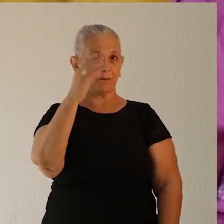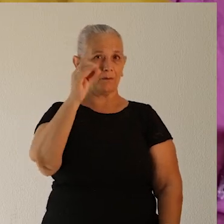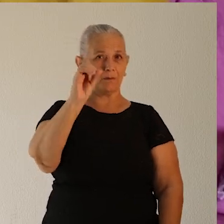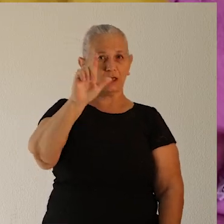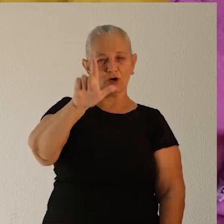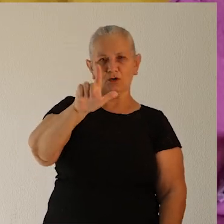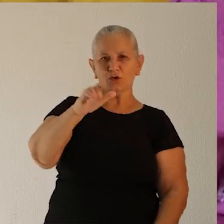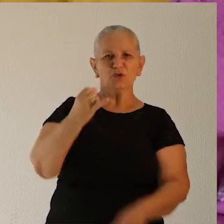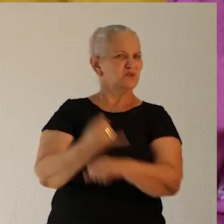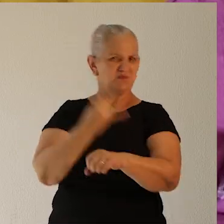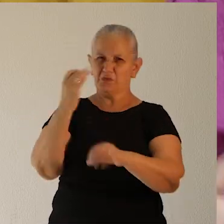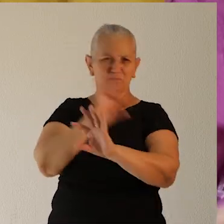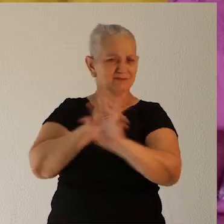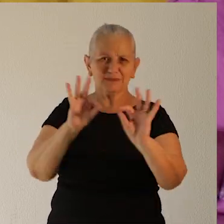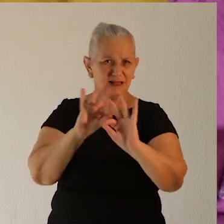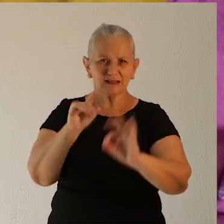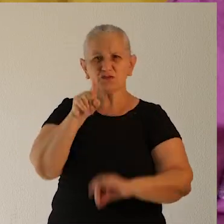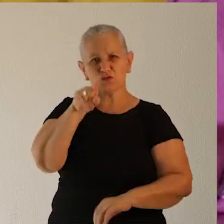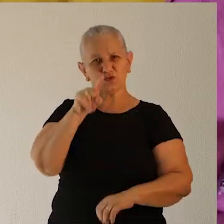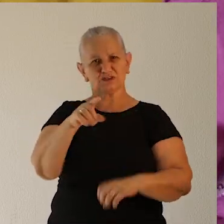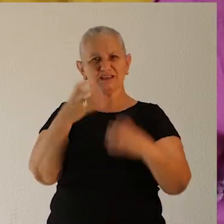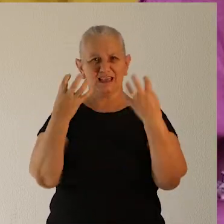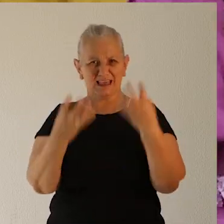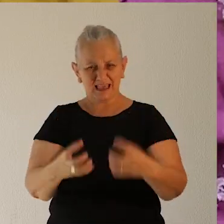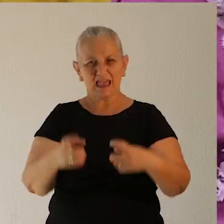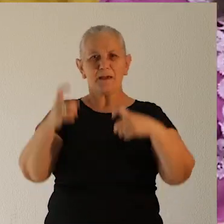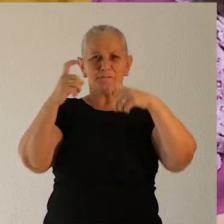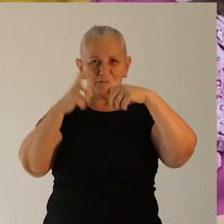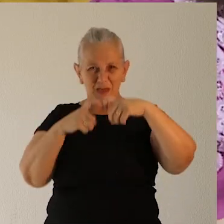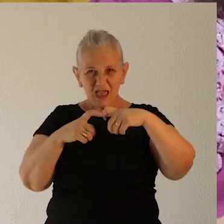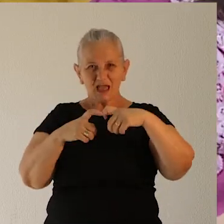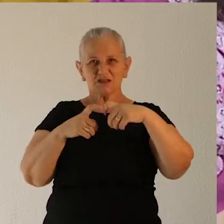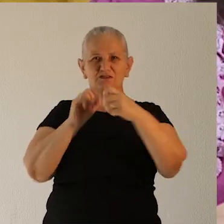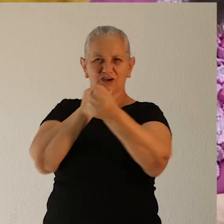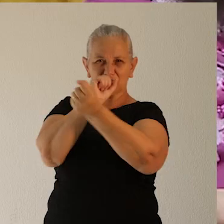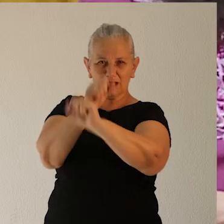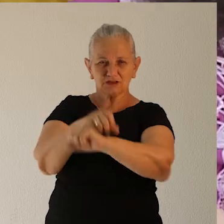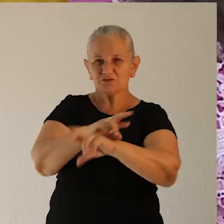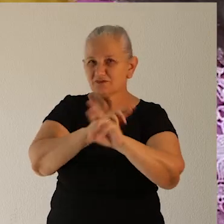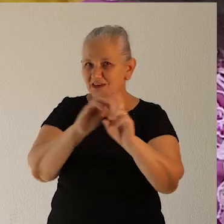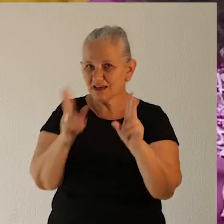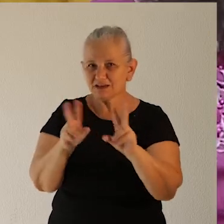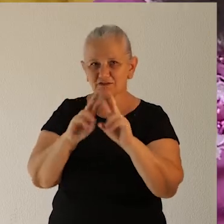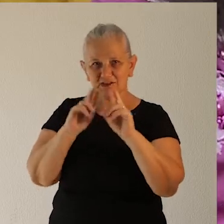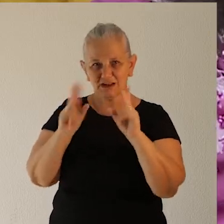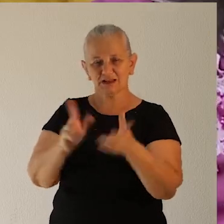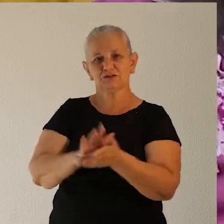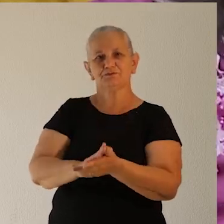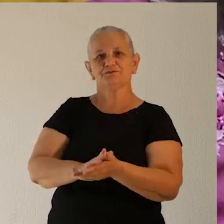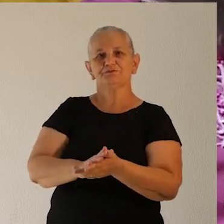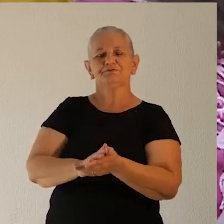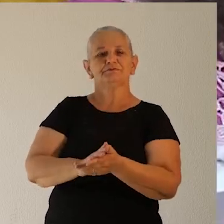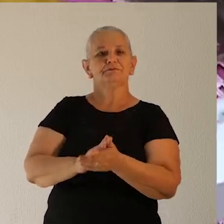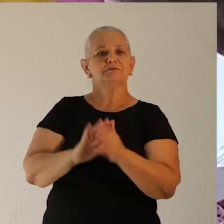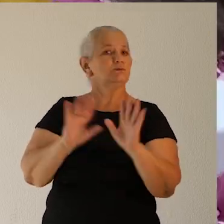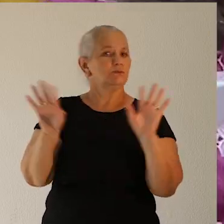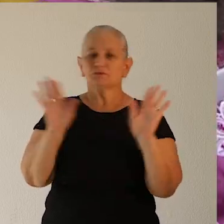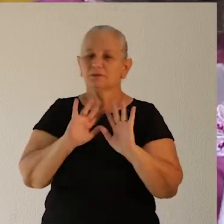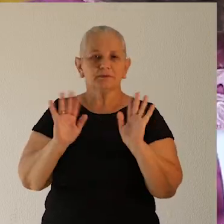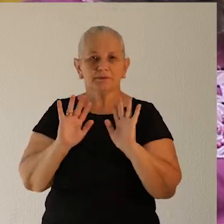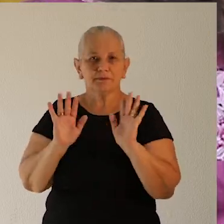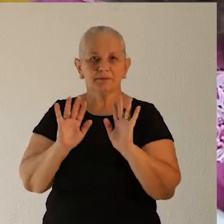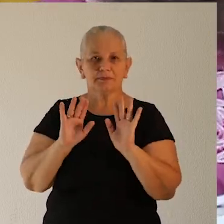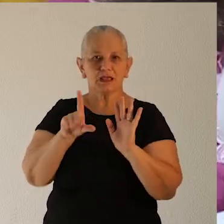engenheiro, médico, tá? Então essa é uma dica que nós damos para vocês. Agora o Eduardo vai fazer uma outra música, da